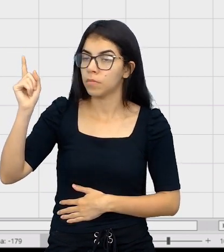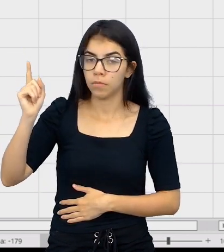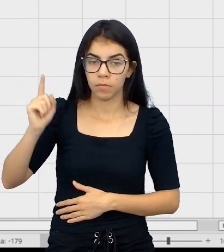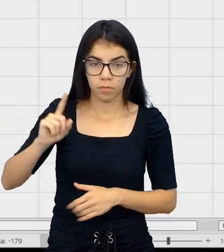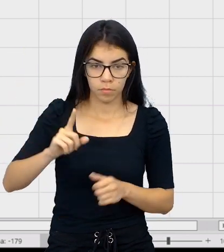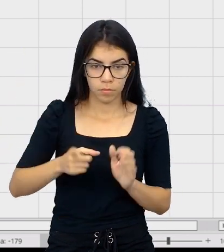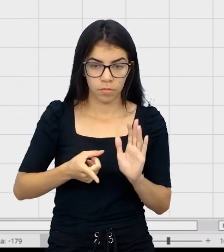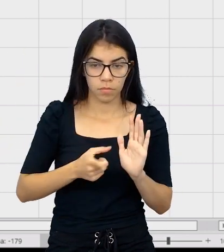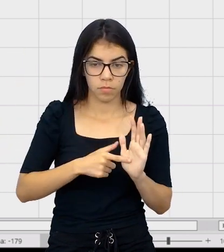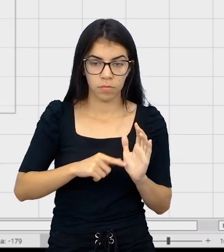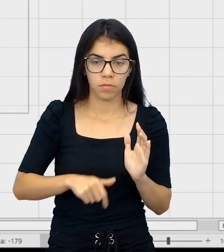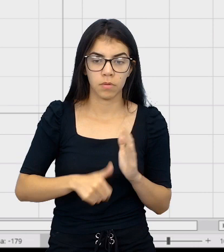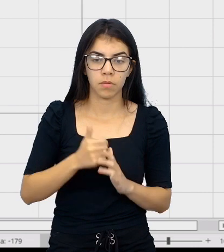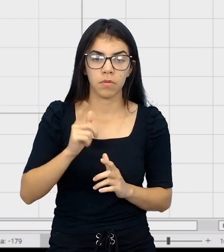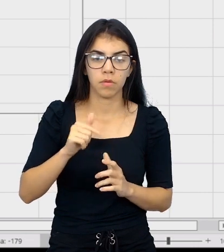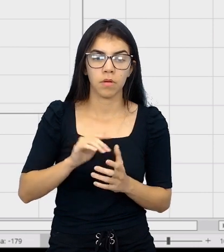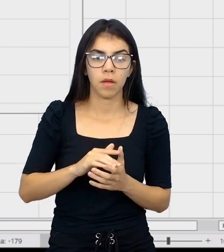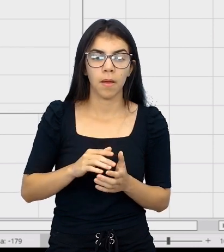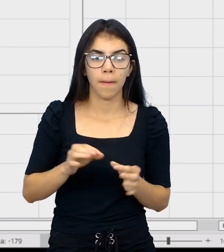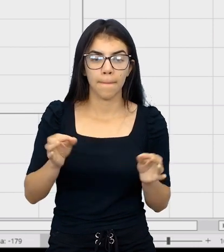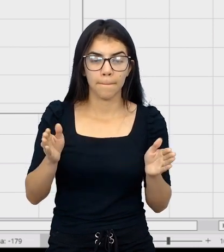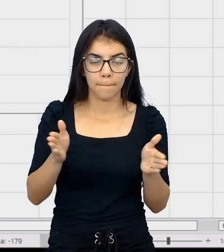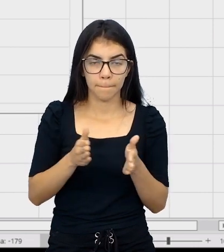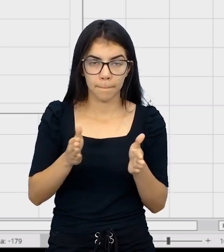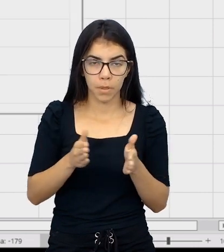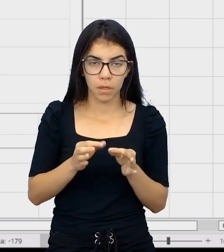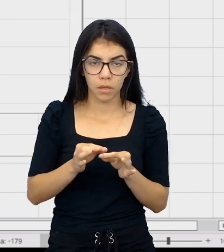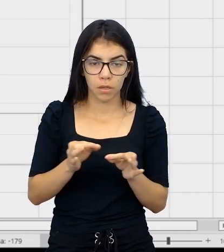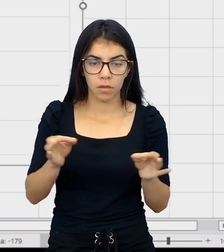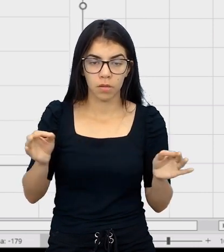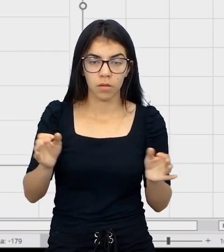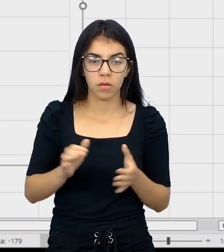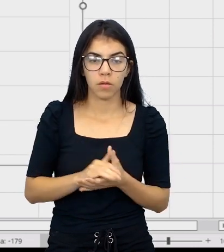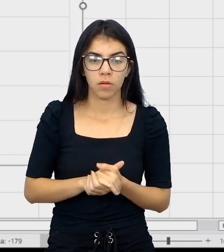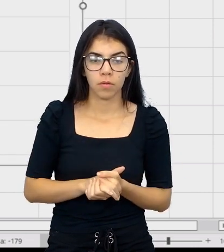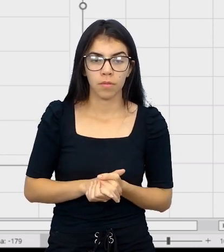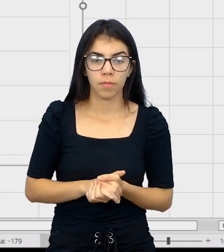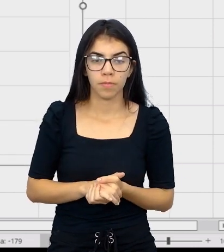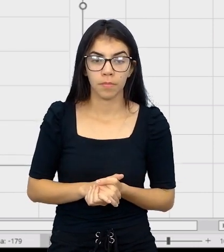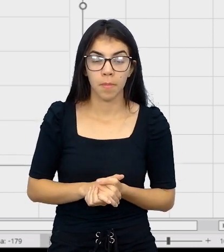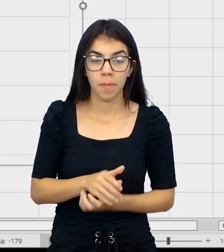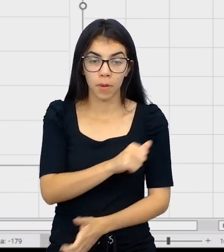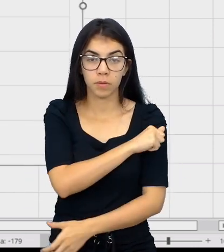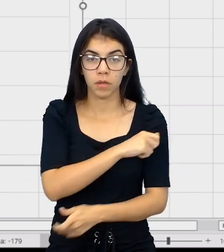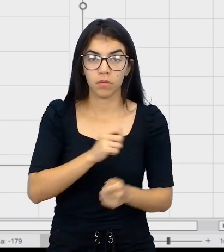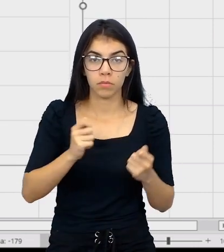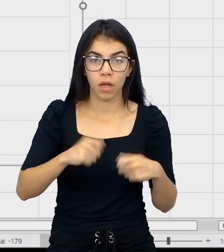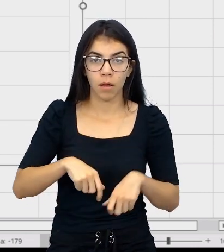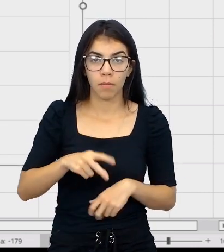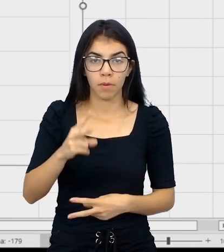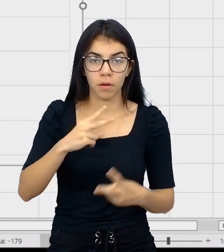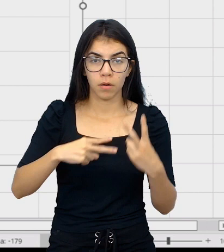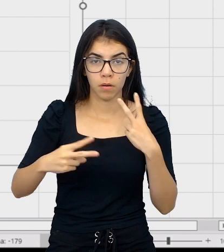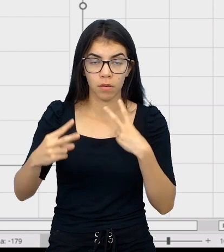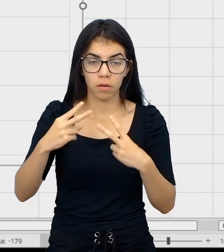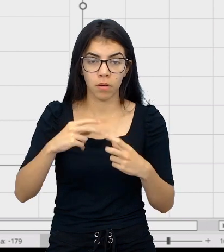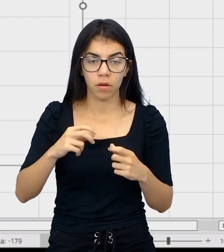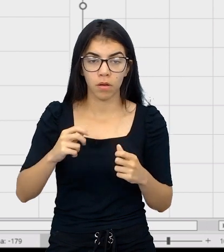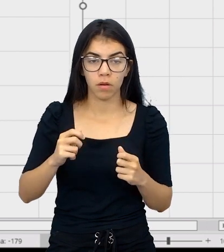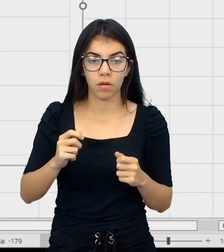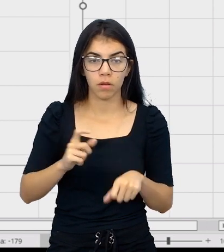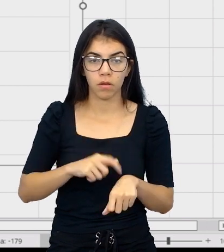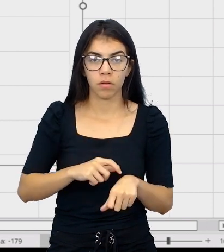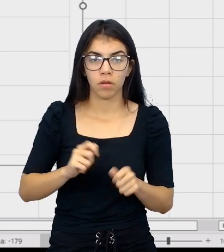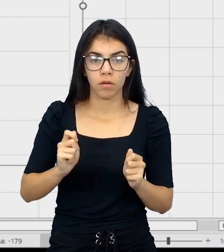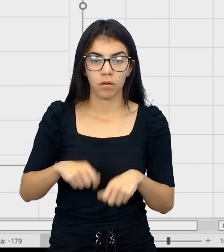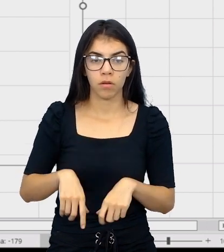os pontinhos Vai falar, nossa, tá dispersos, muito né? grande. Tá muito pequeno. Vou aumentar ele pra ficar maiorzão aqui, ó. Para os alunos enxergarem bem. Osmar, vamos dar tempo ainda de mexer aqui, não dá?